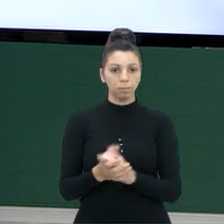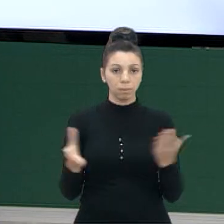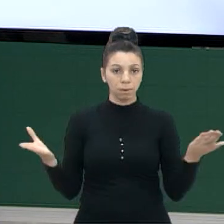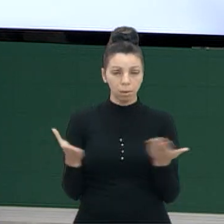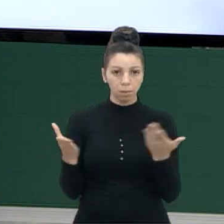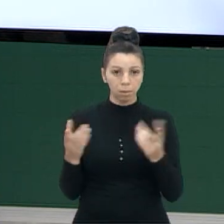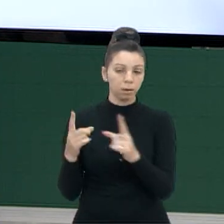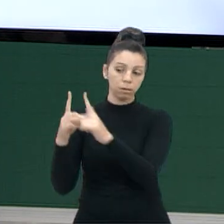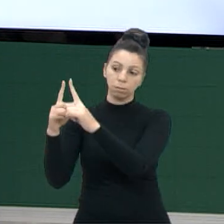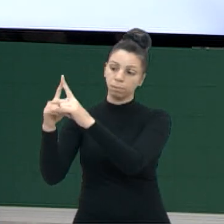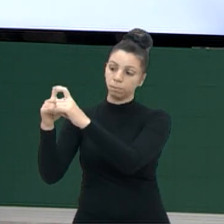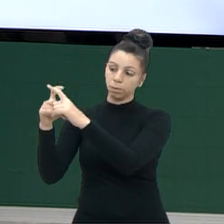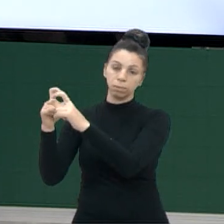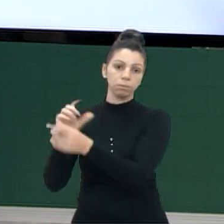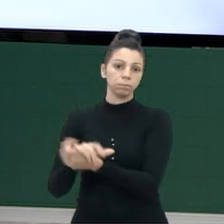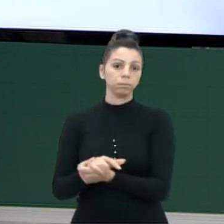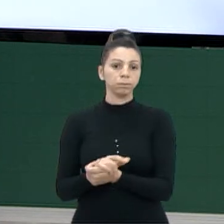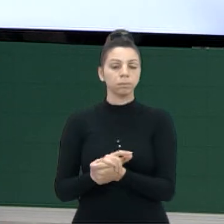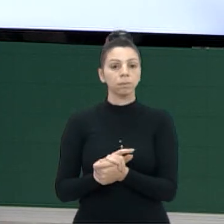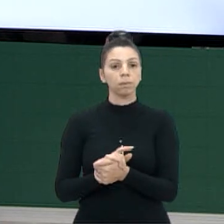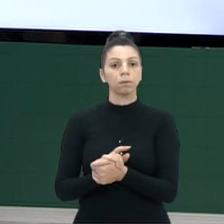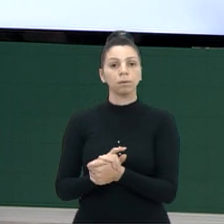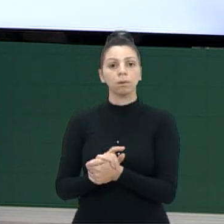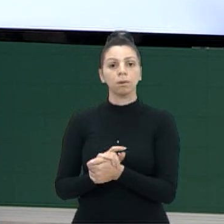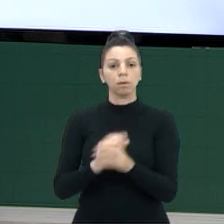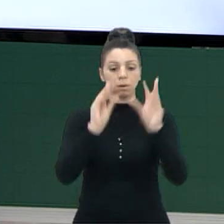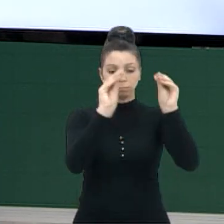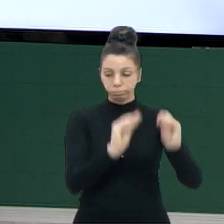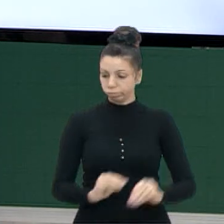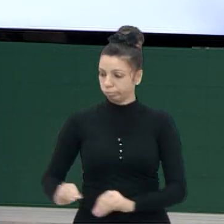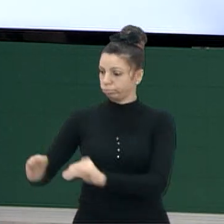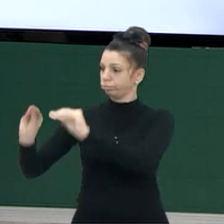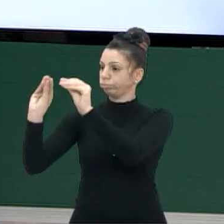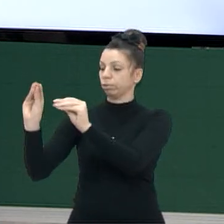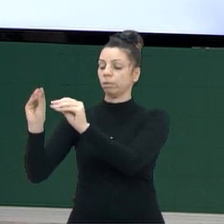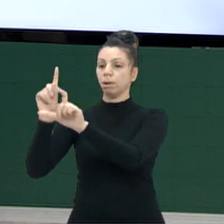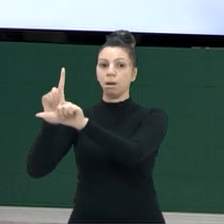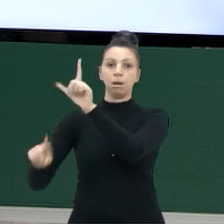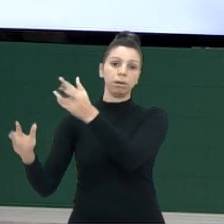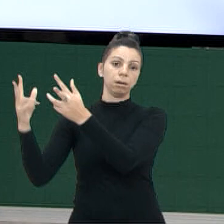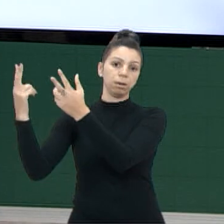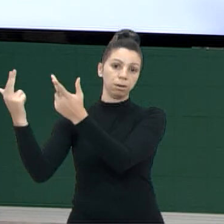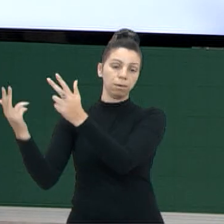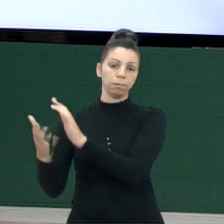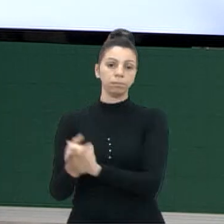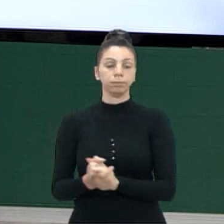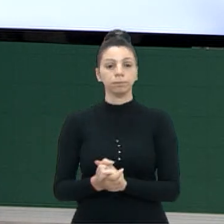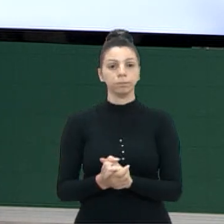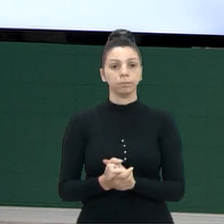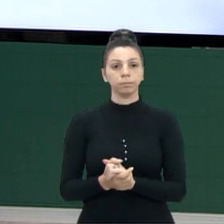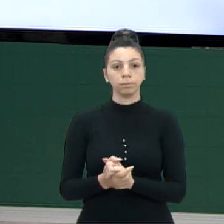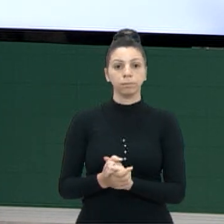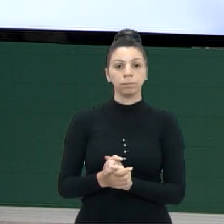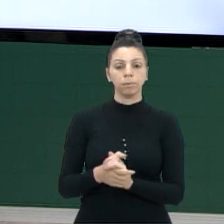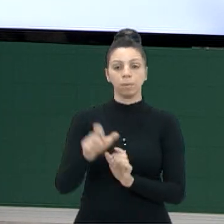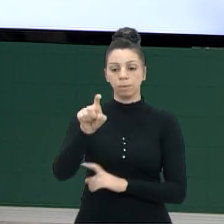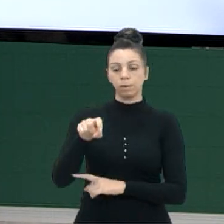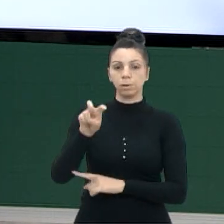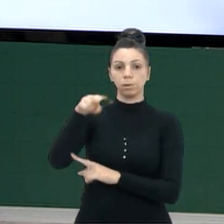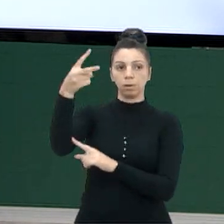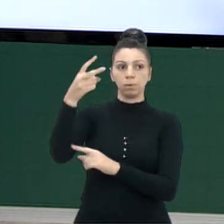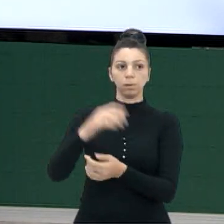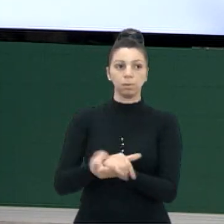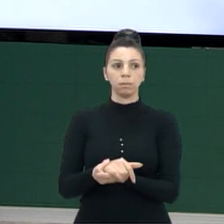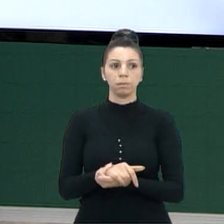os polinômios. Eu vou pegar e vou colocar ao lado aqueles que têm a mesma letra. Então, olha lá, x², eu